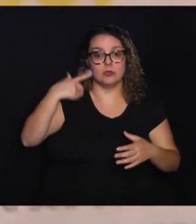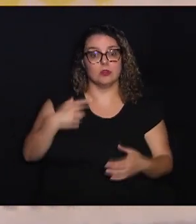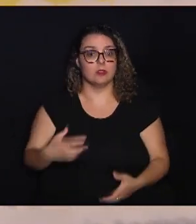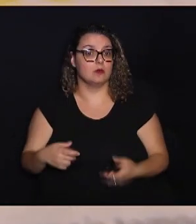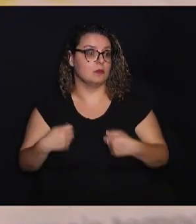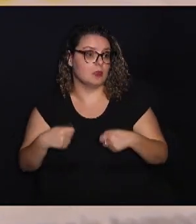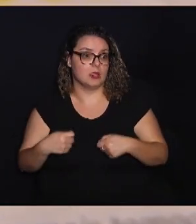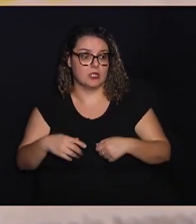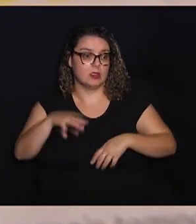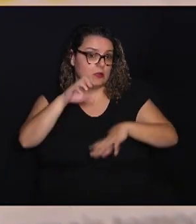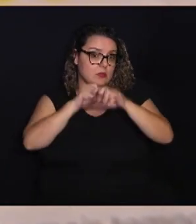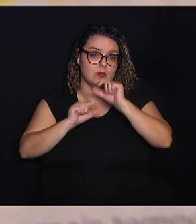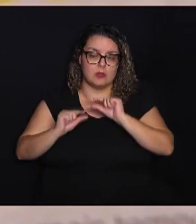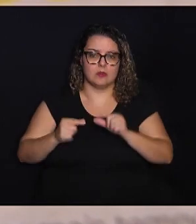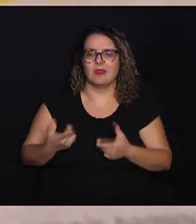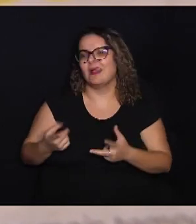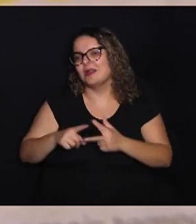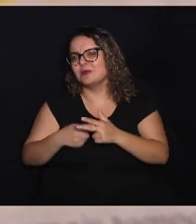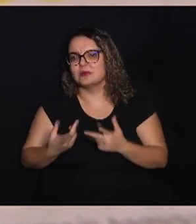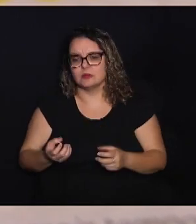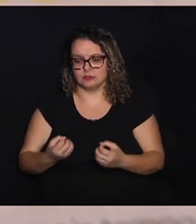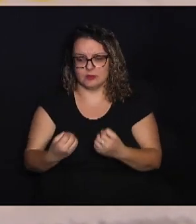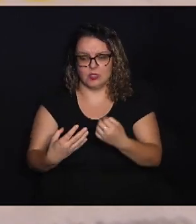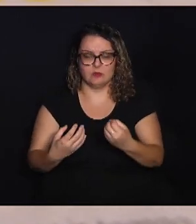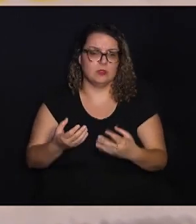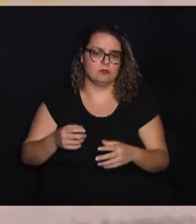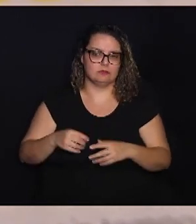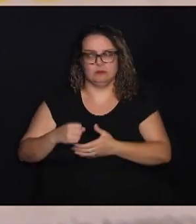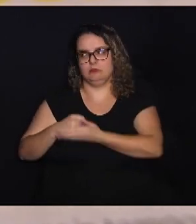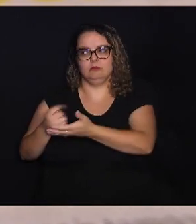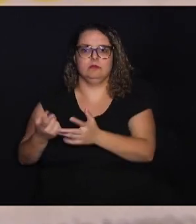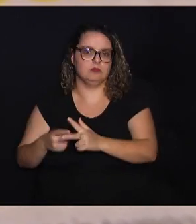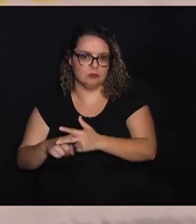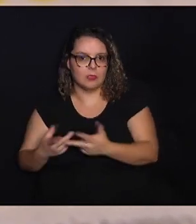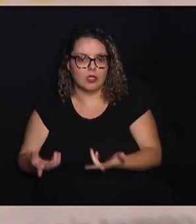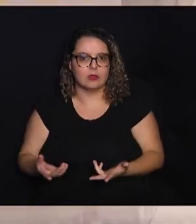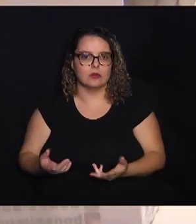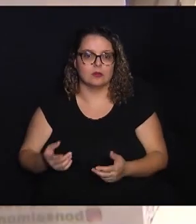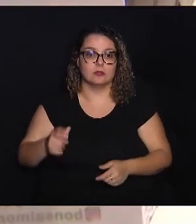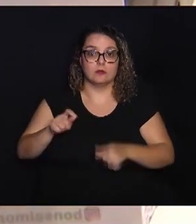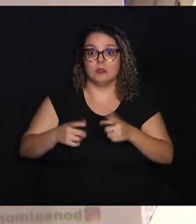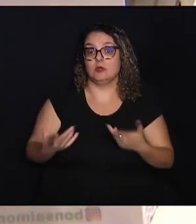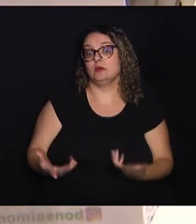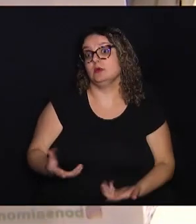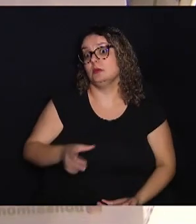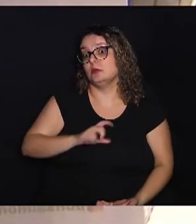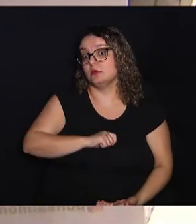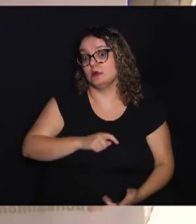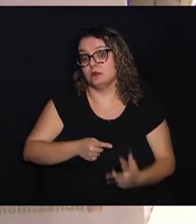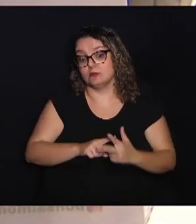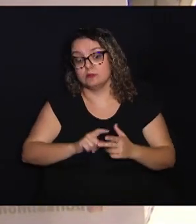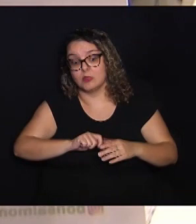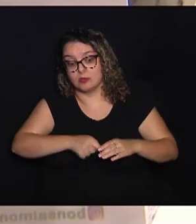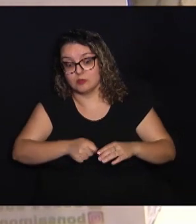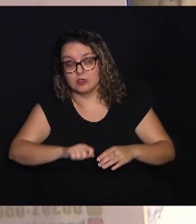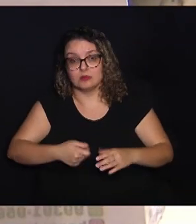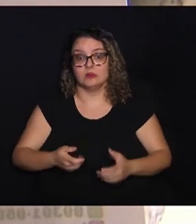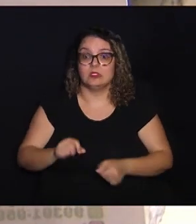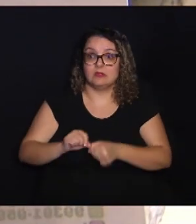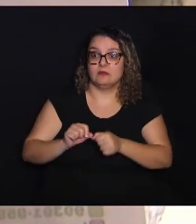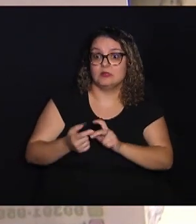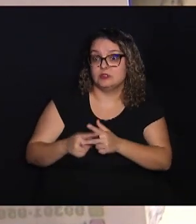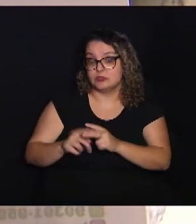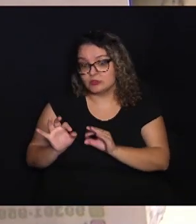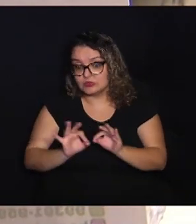entender de mecânica. Acender uma luzinha ali no painel, leva lá no mecânico, beleza. Tem gente que já gosta de ter uma chave de fenda, um alicate, fazer aquela